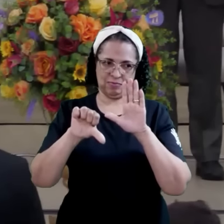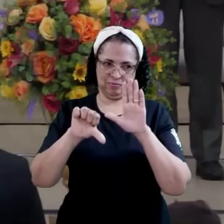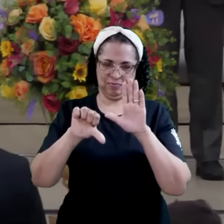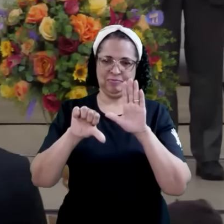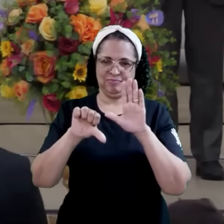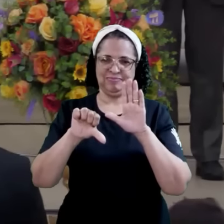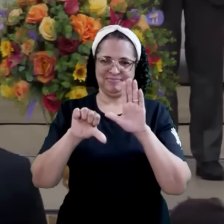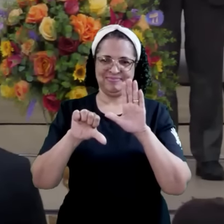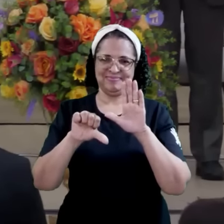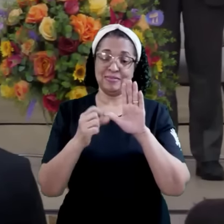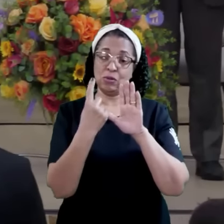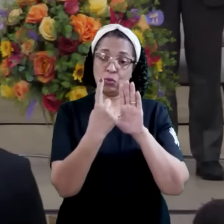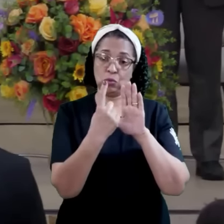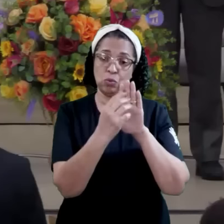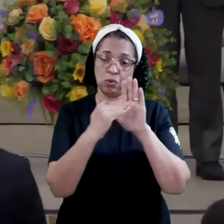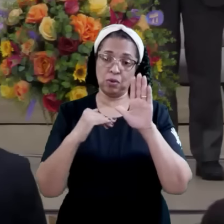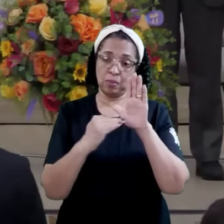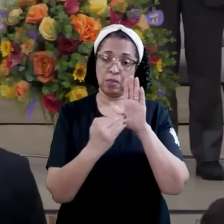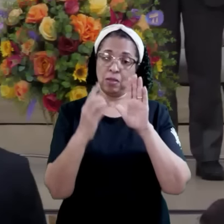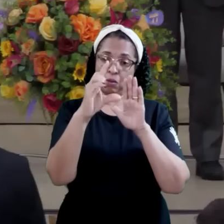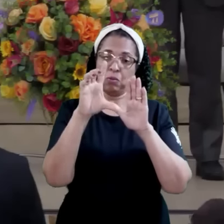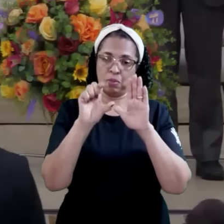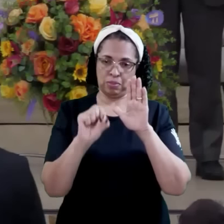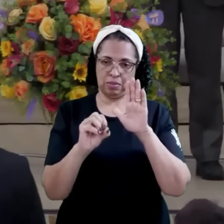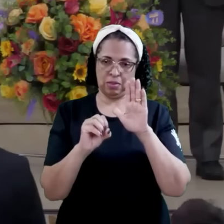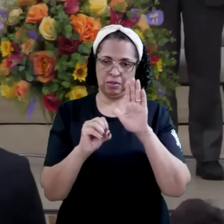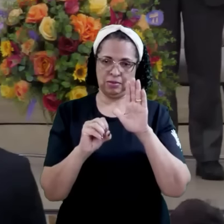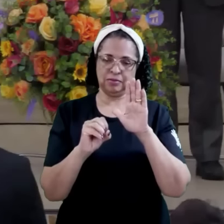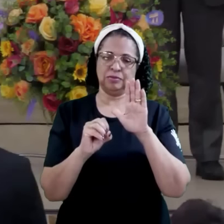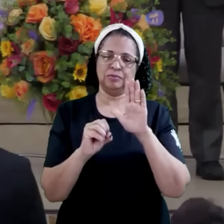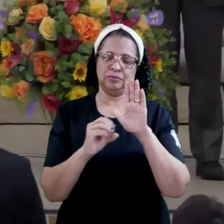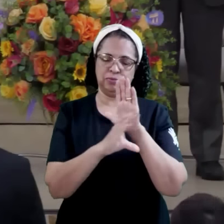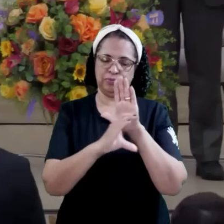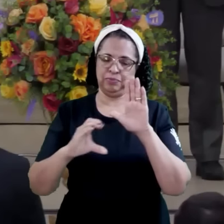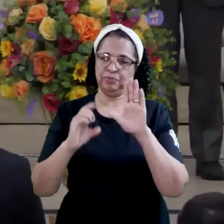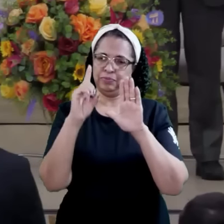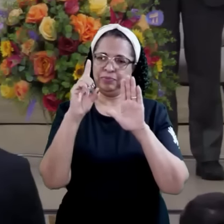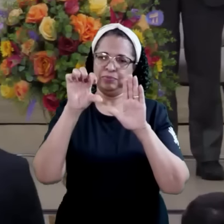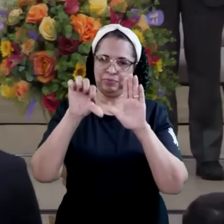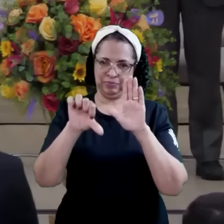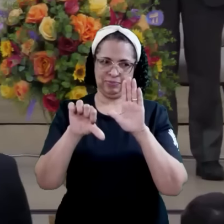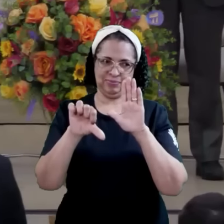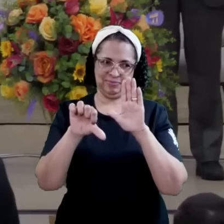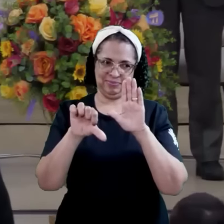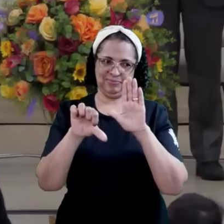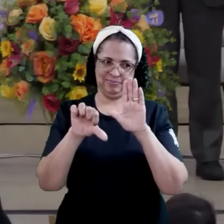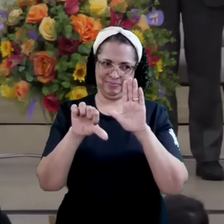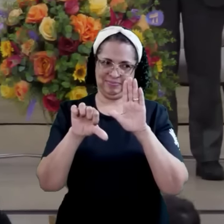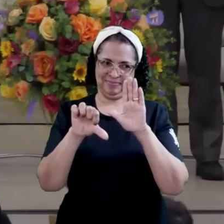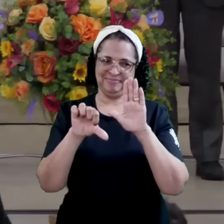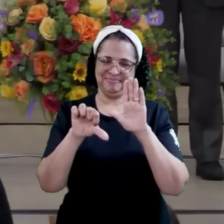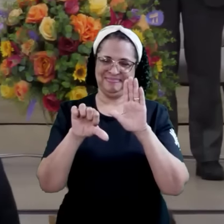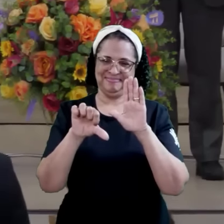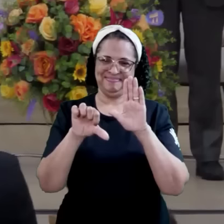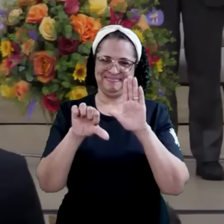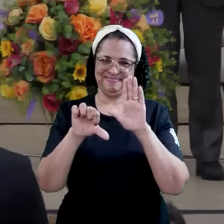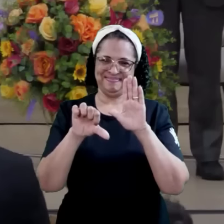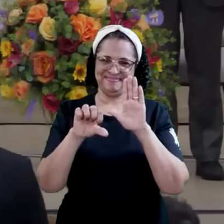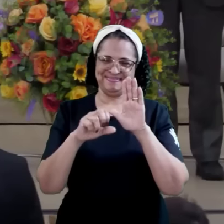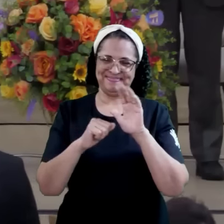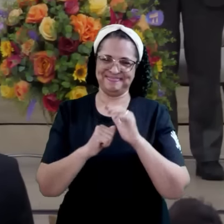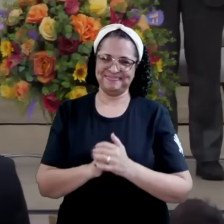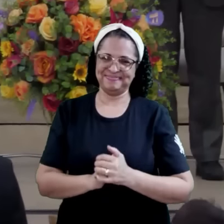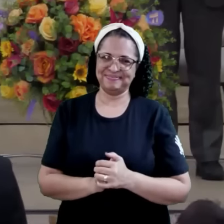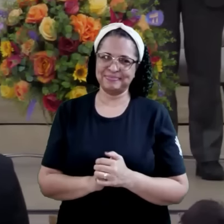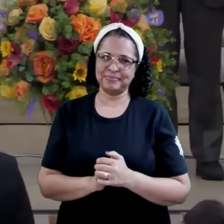Segundo escreveu São Lucas Capítulo de número 19 enquanto os irmãos procuram eu quero deixar